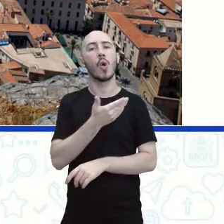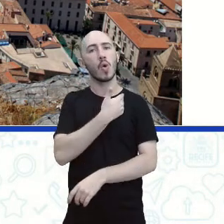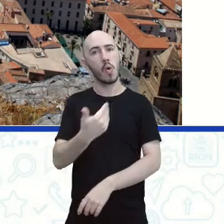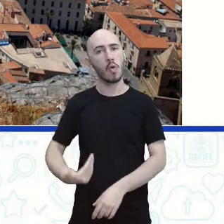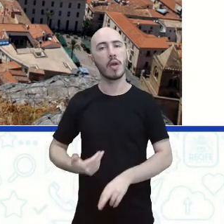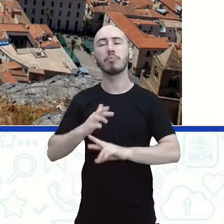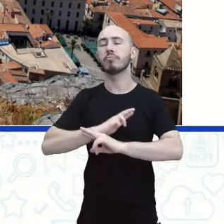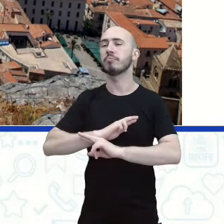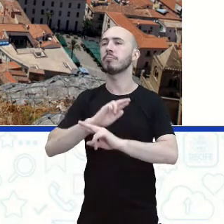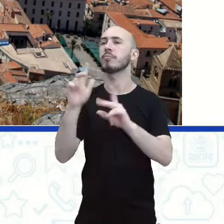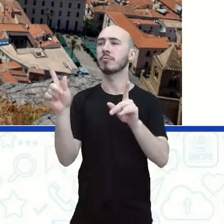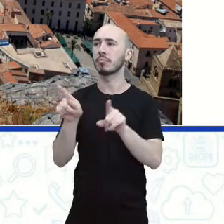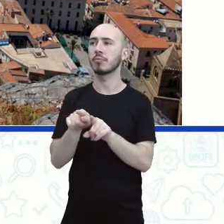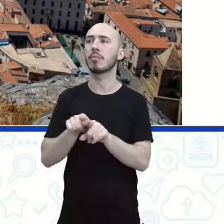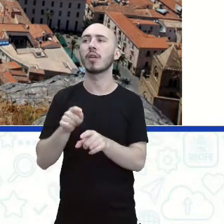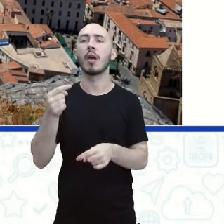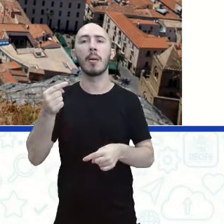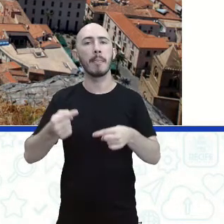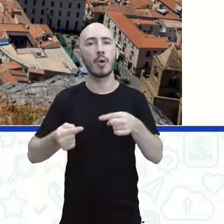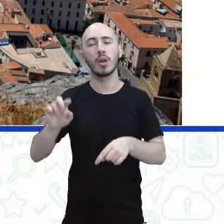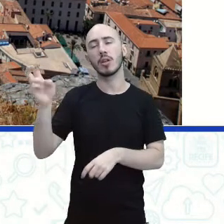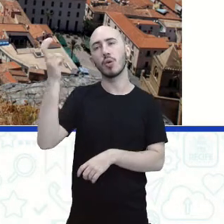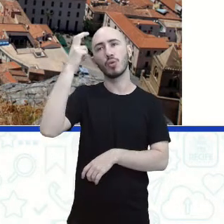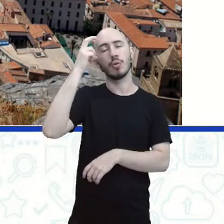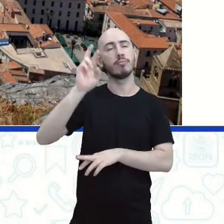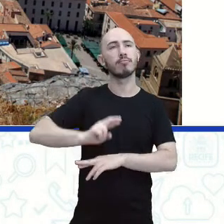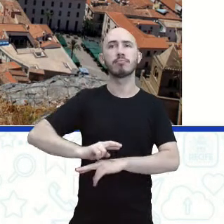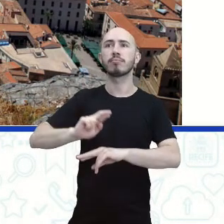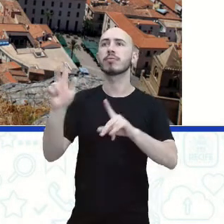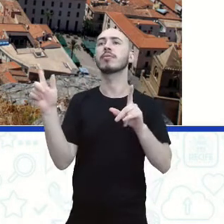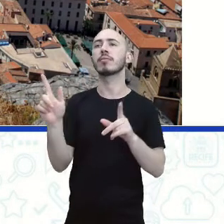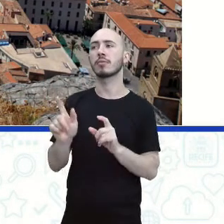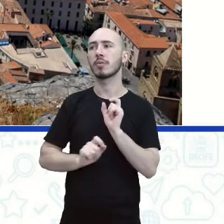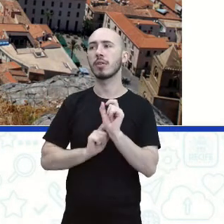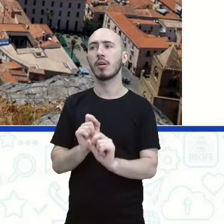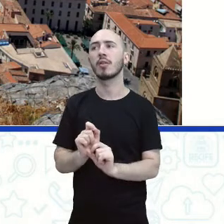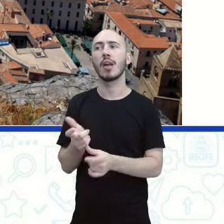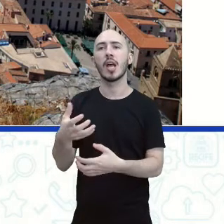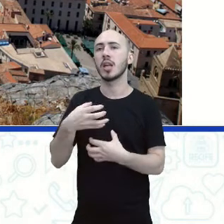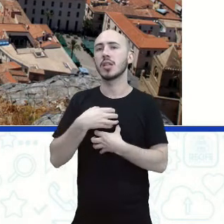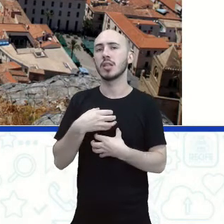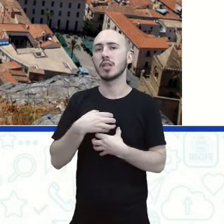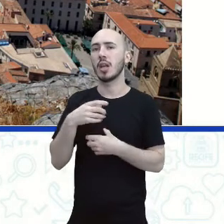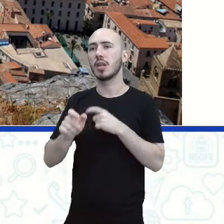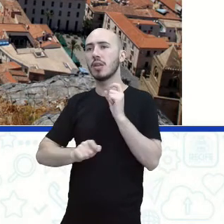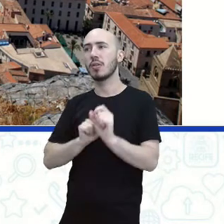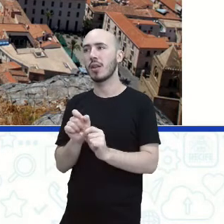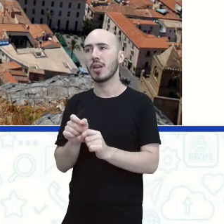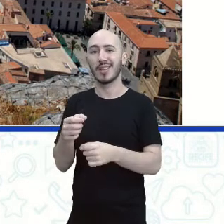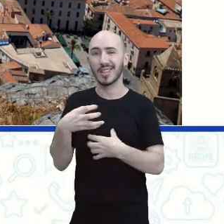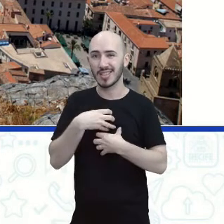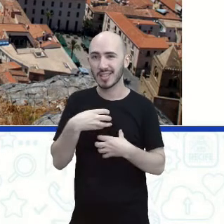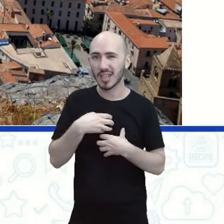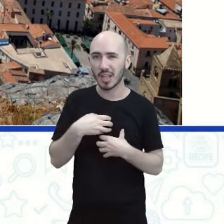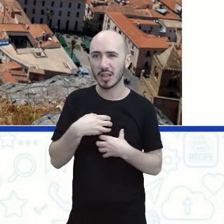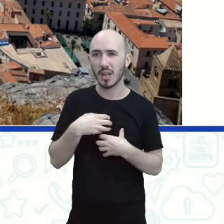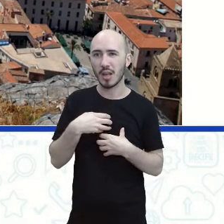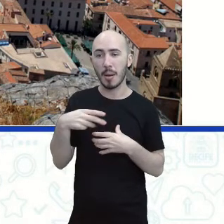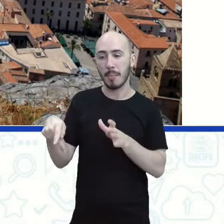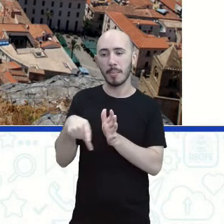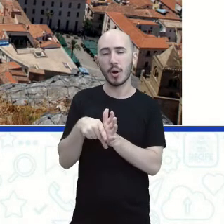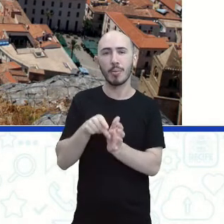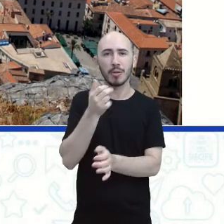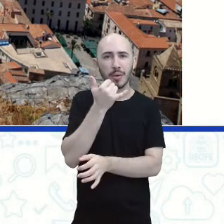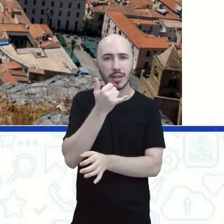diferente, tá? Uma política, eles são uma cultura totalmente diferente e eles não se sentem italianos, eles se sentem mais do que